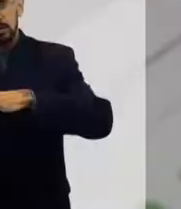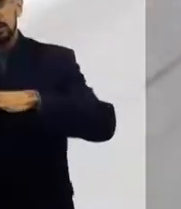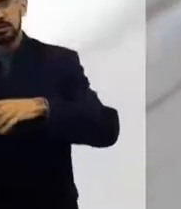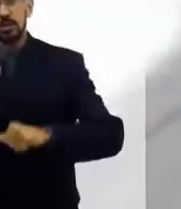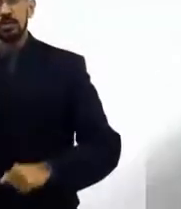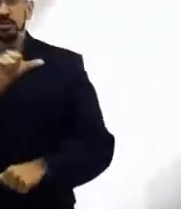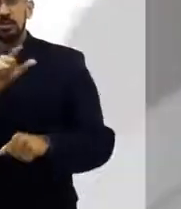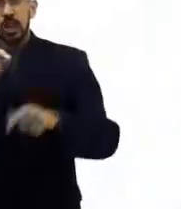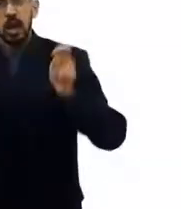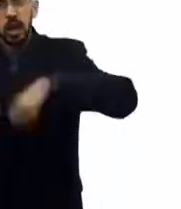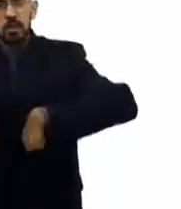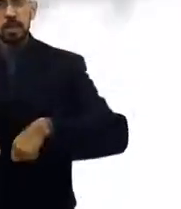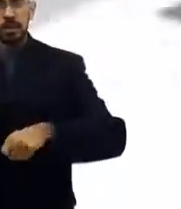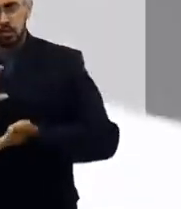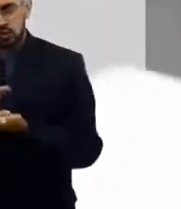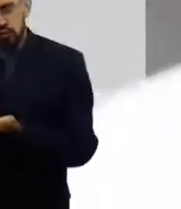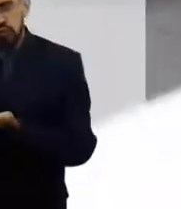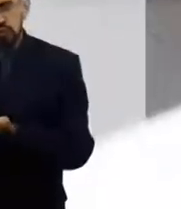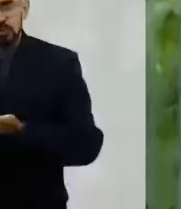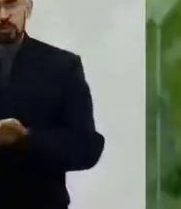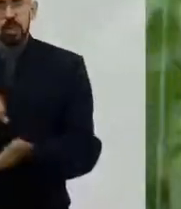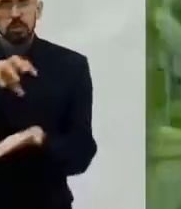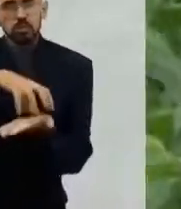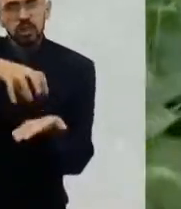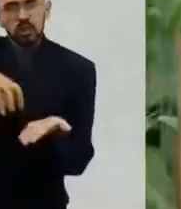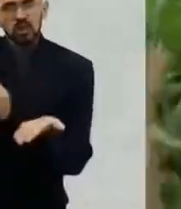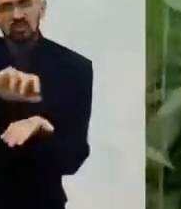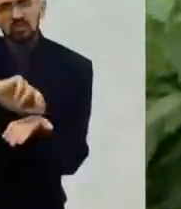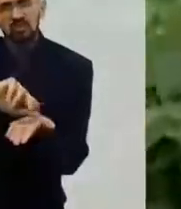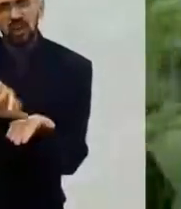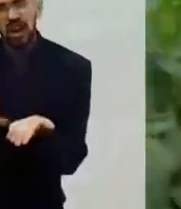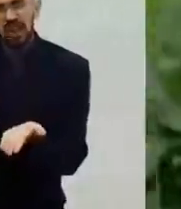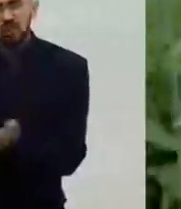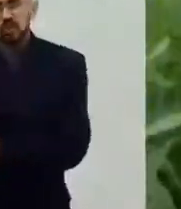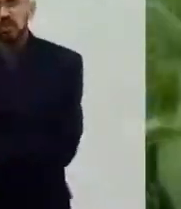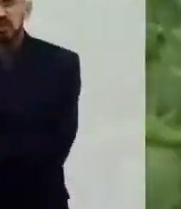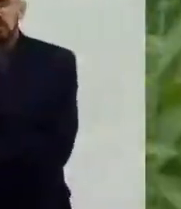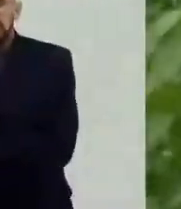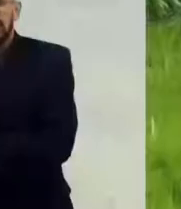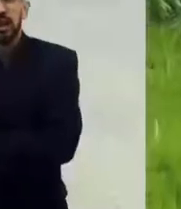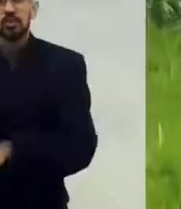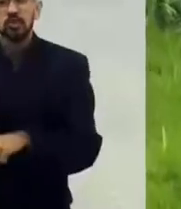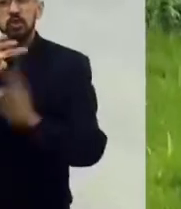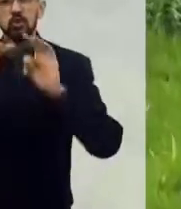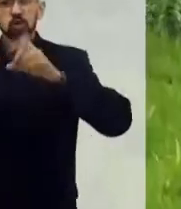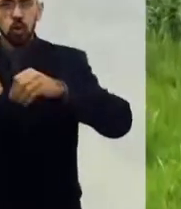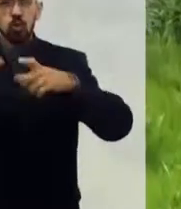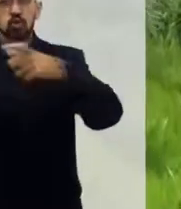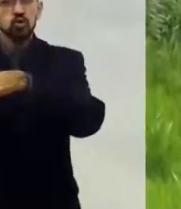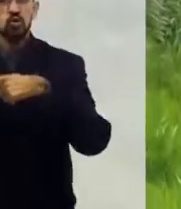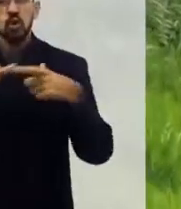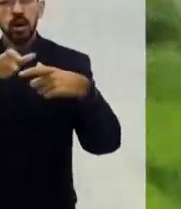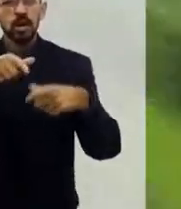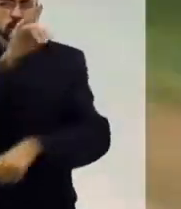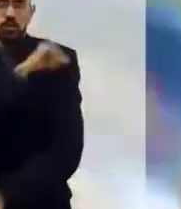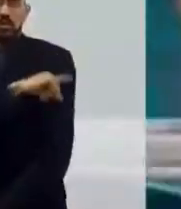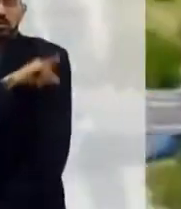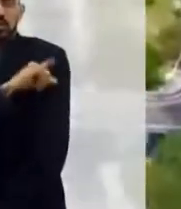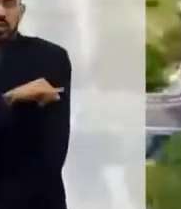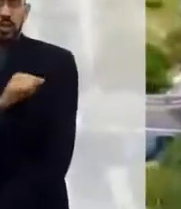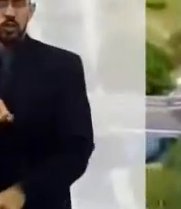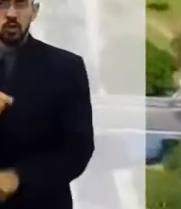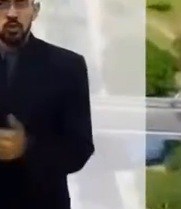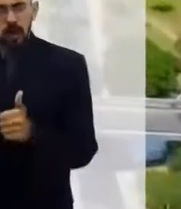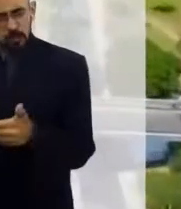livre, com capacidade de investimento em áreas diversas e sustentáveis em todas as regiões do Estado.